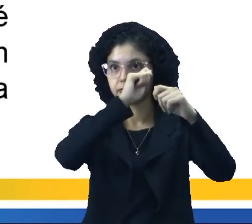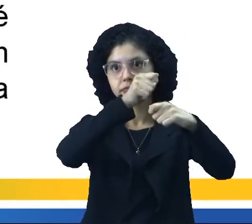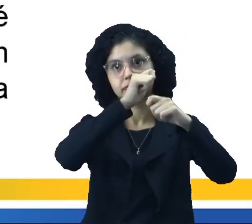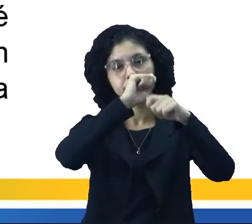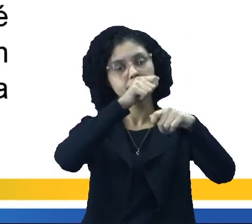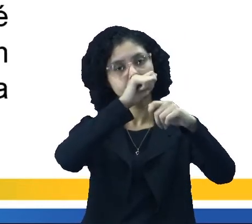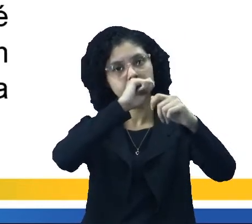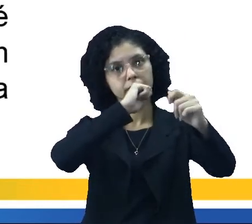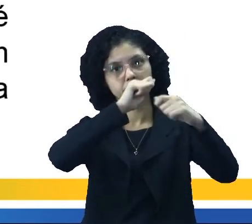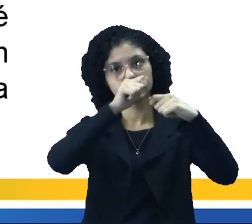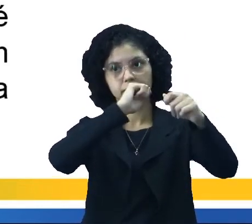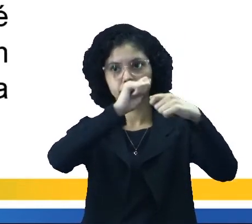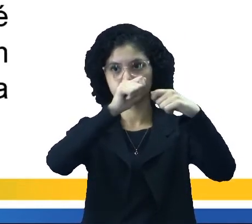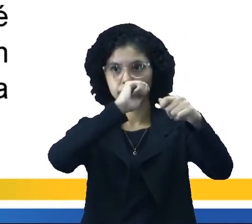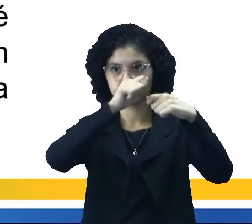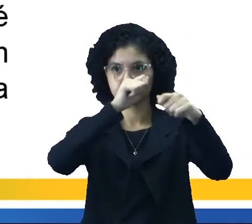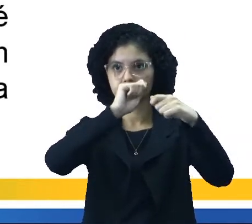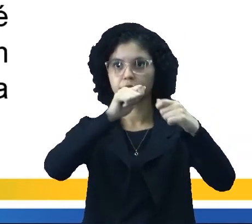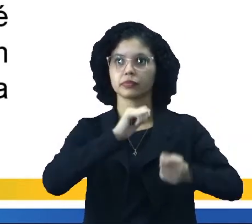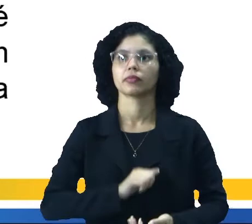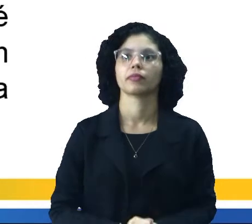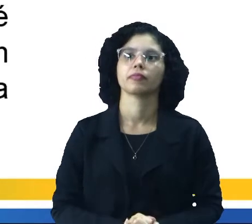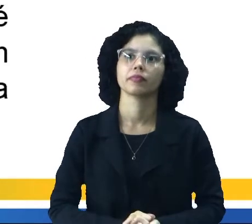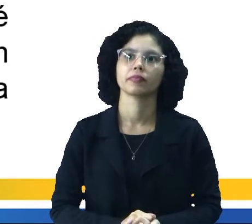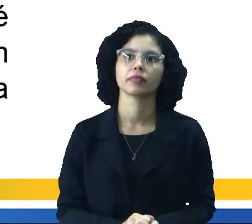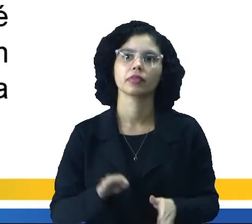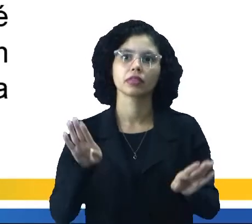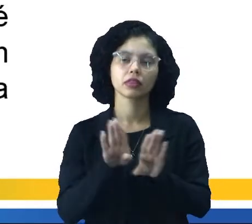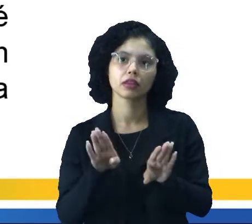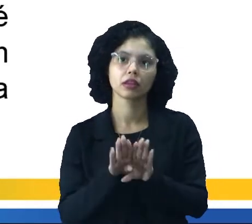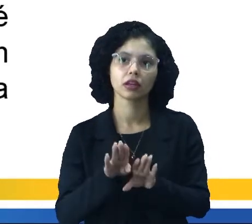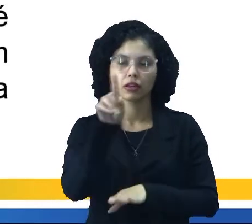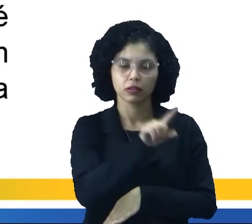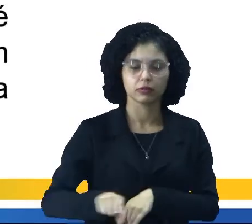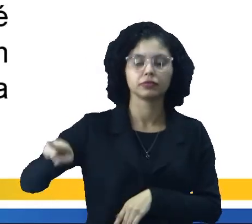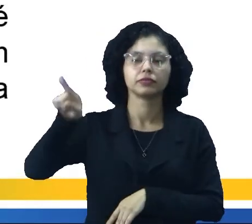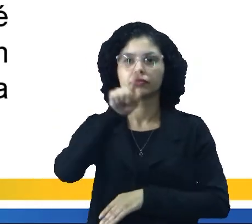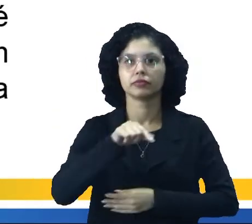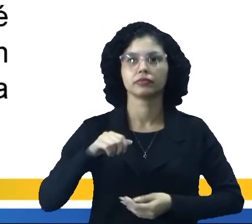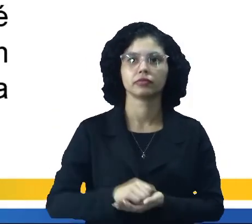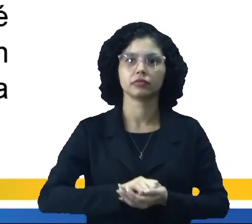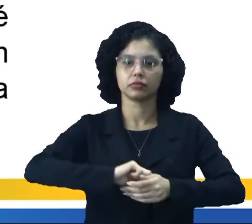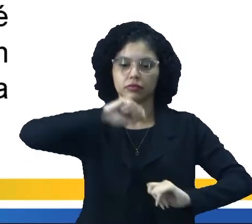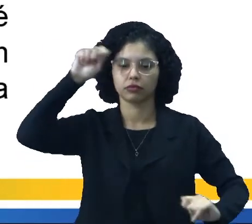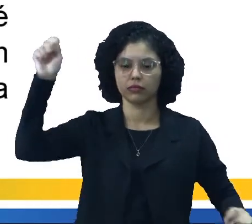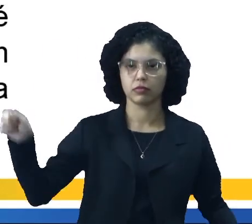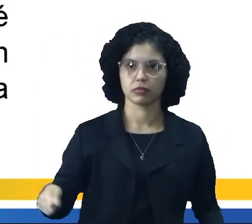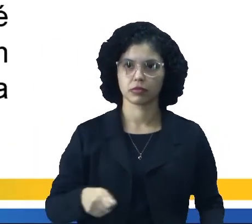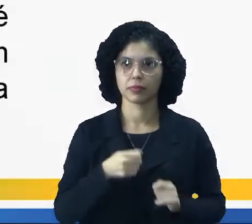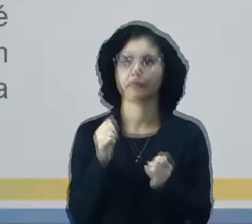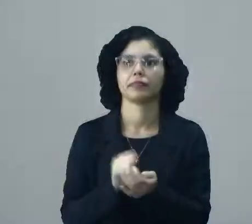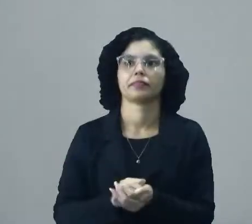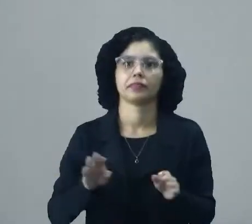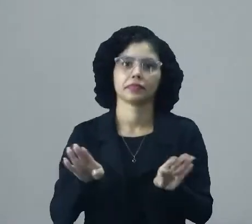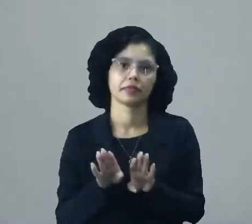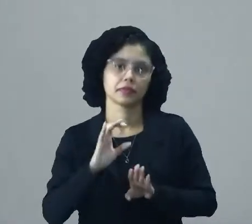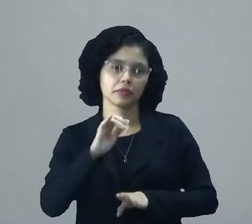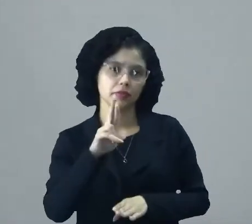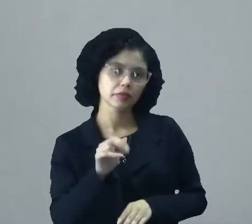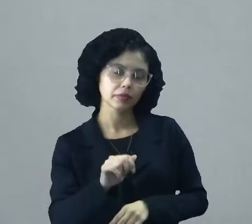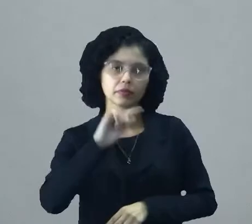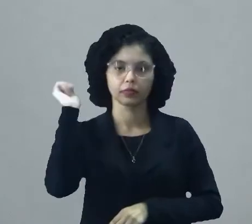colocar para vocês, dois palitinhos, vamos colocar assim, temos o arco, temos a corda, bola e a